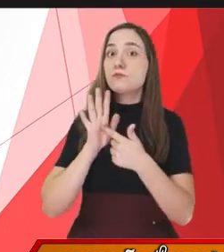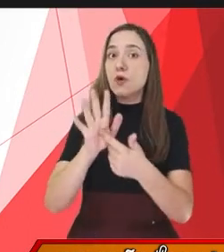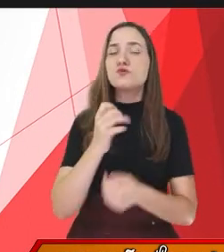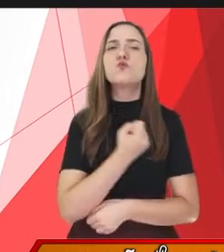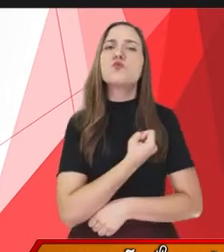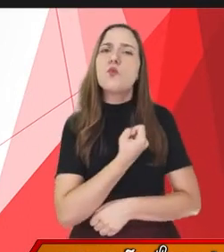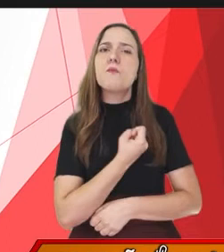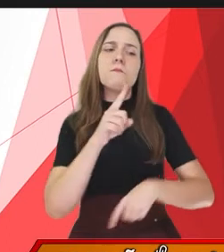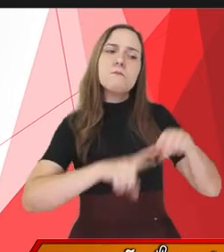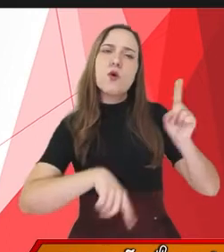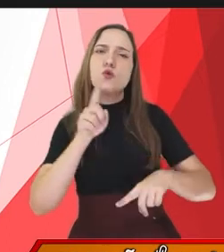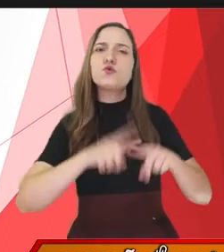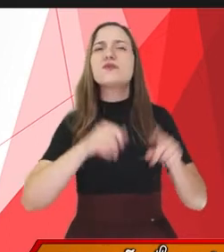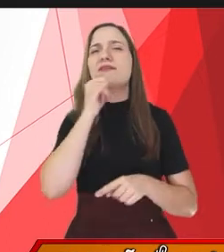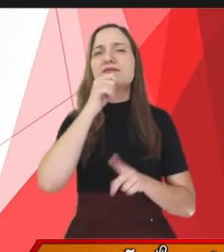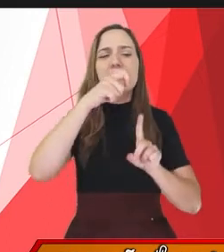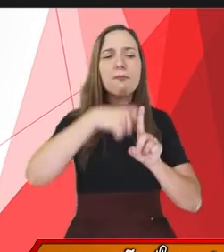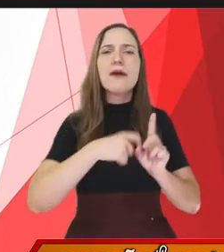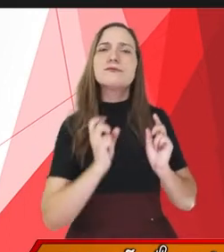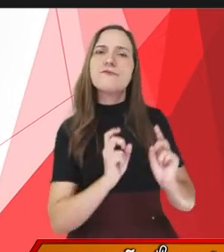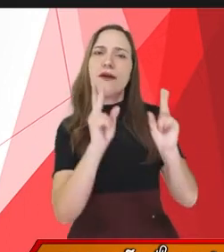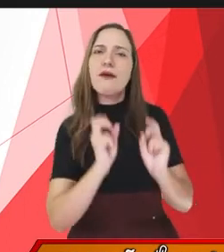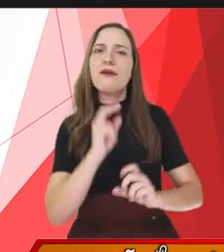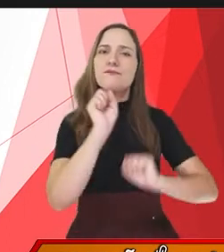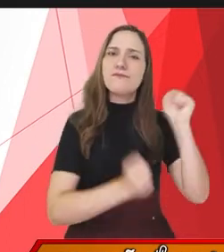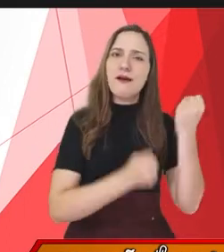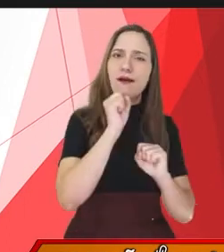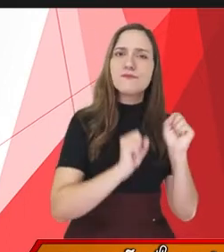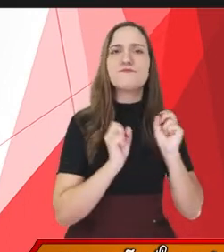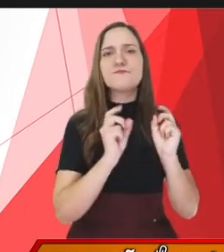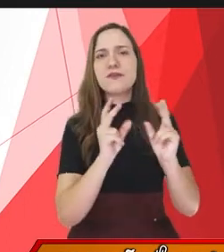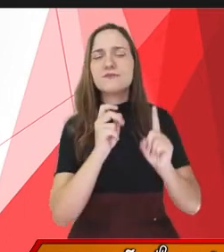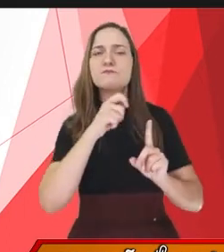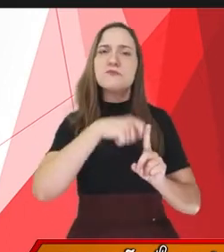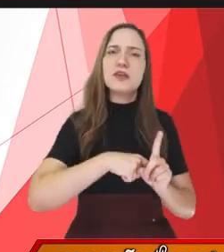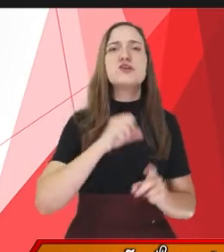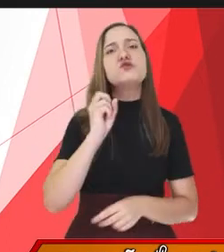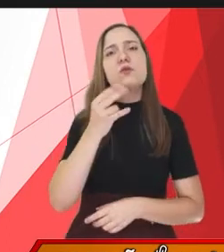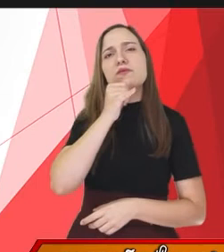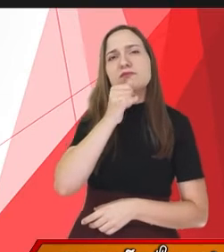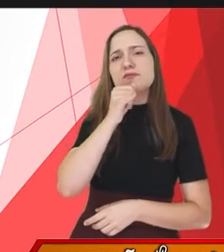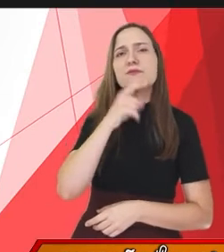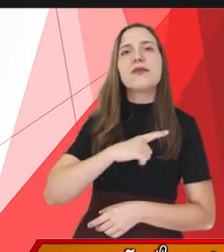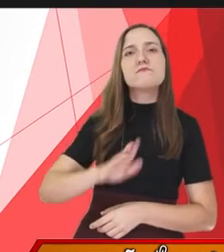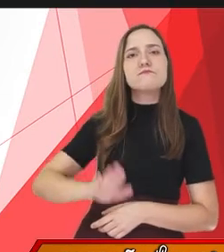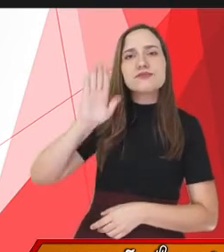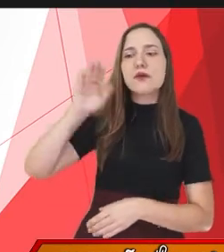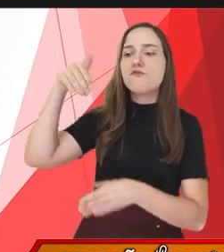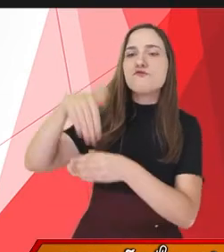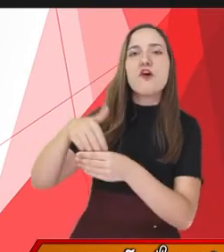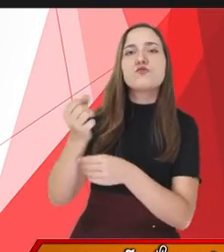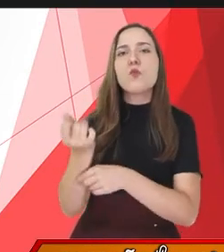de produtos mensais vendidos por uma fábrica, a quantidade de votos dos candidatos a um